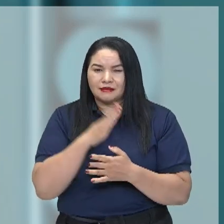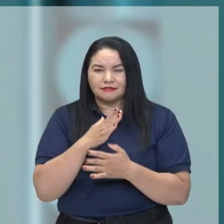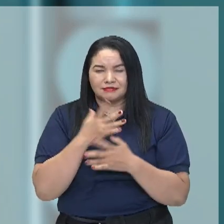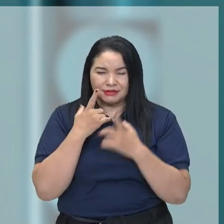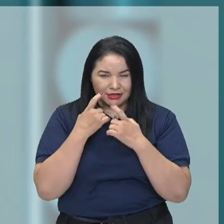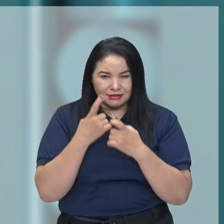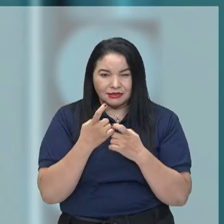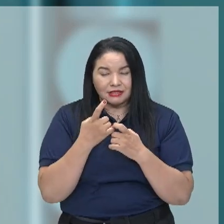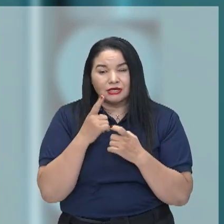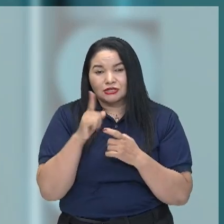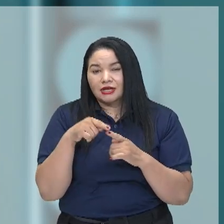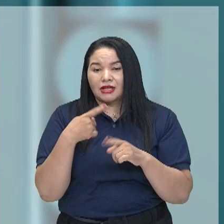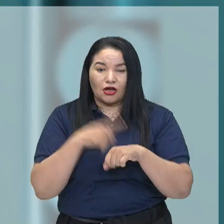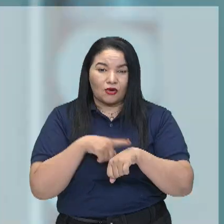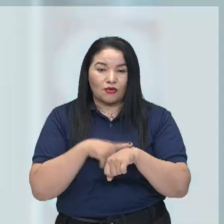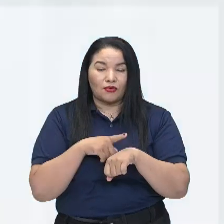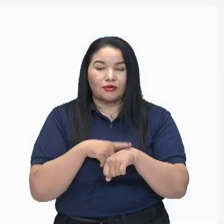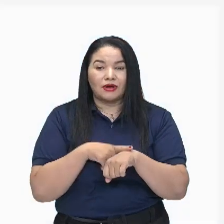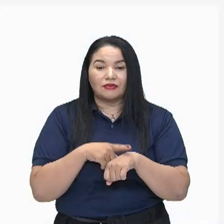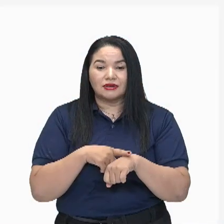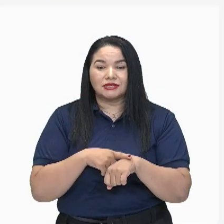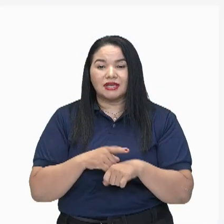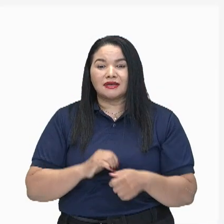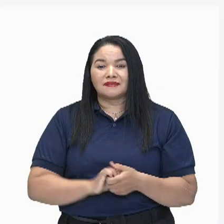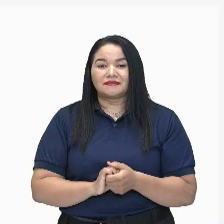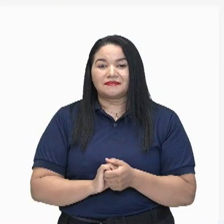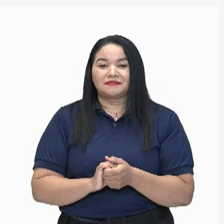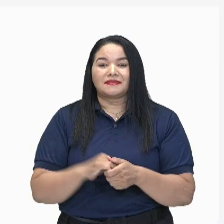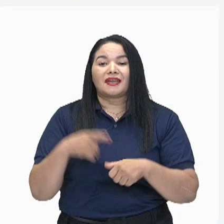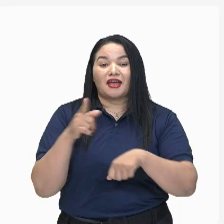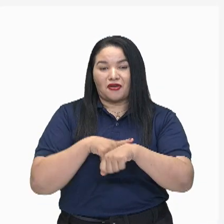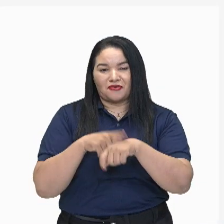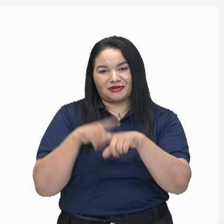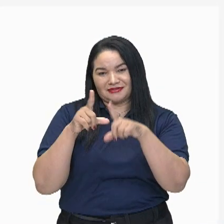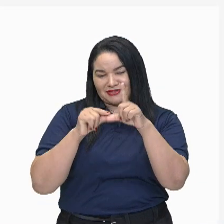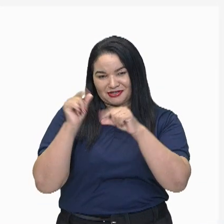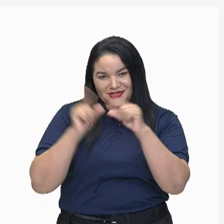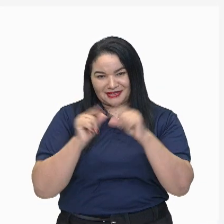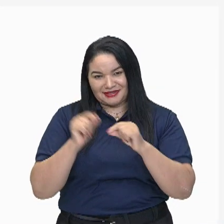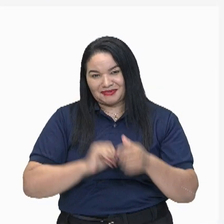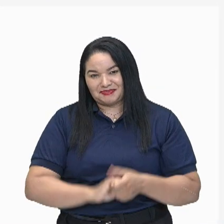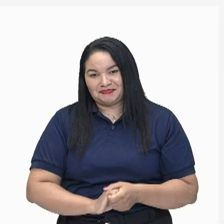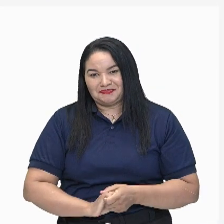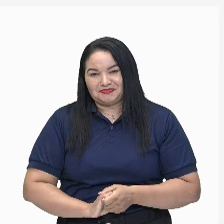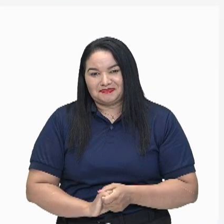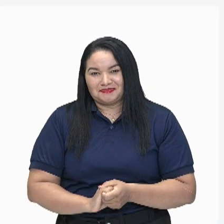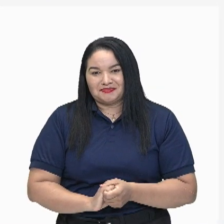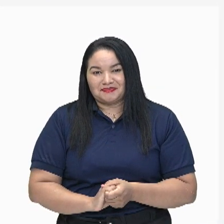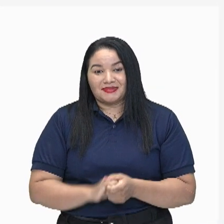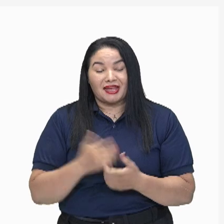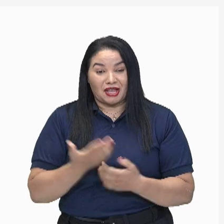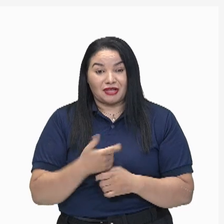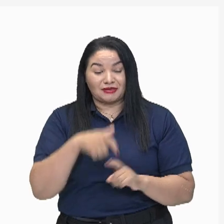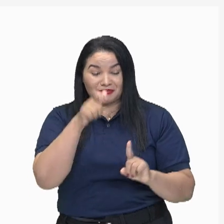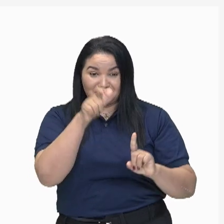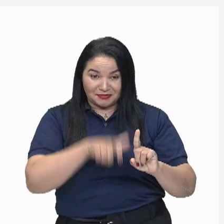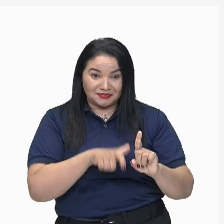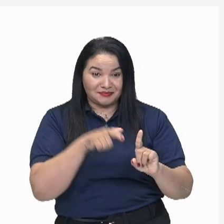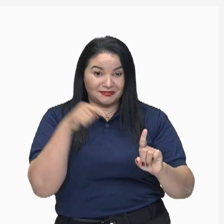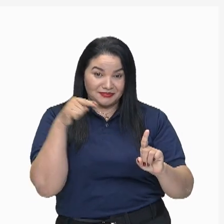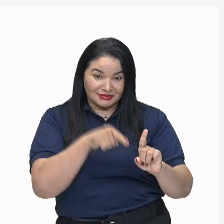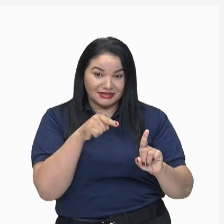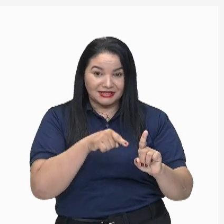desse livro, que é o A Hora da Estrela. Observem comigo ali, nós temos na ilustração a nossa personagem principal, a